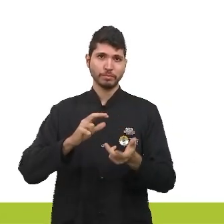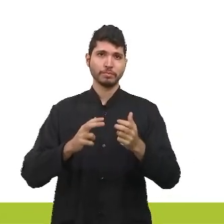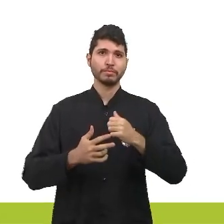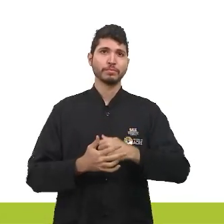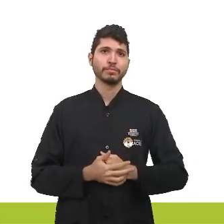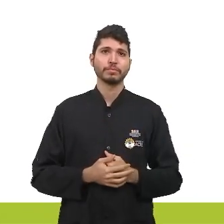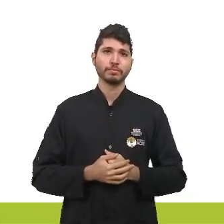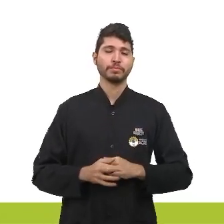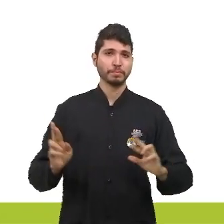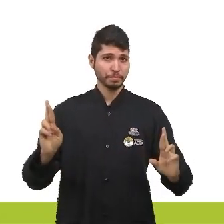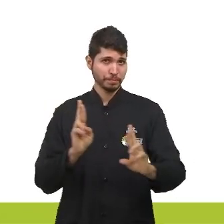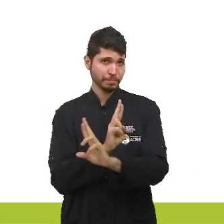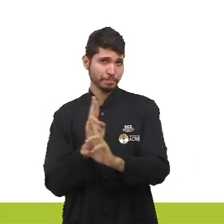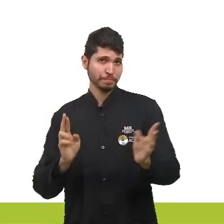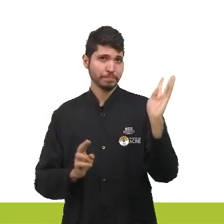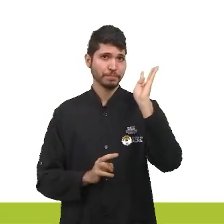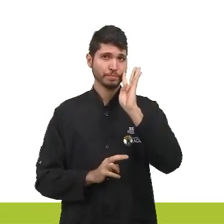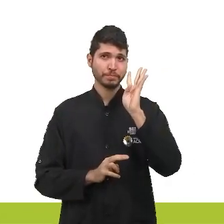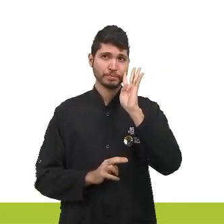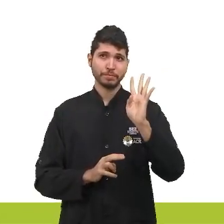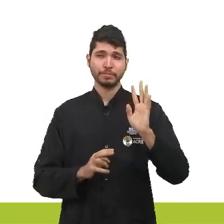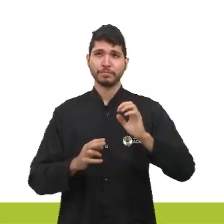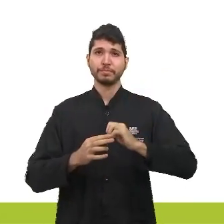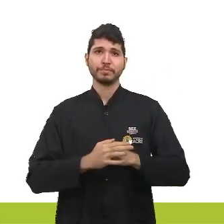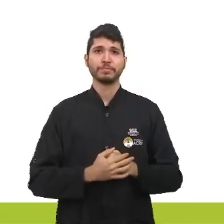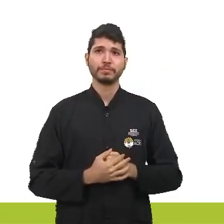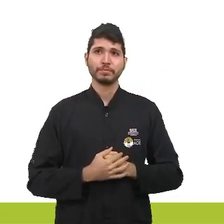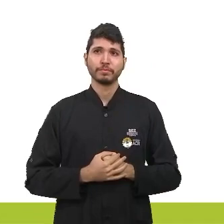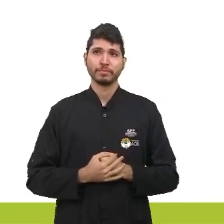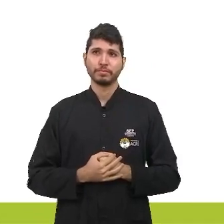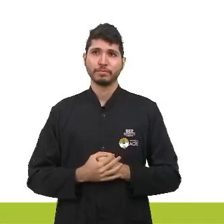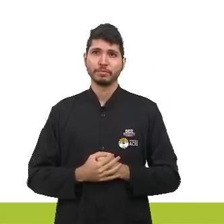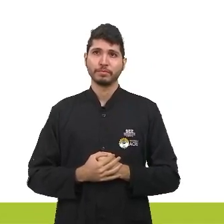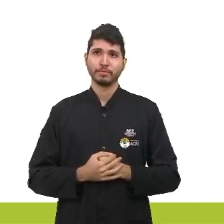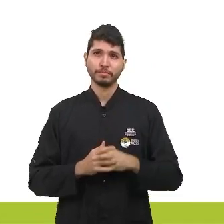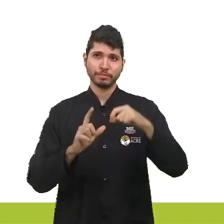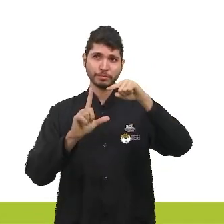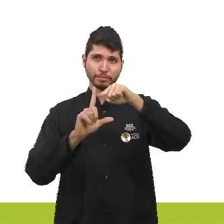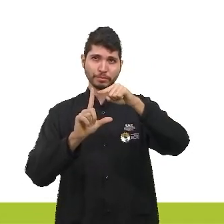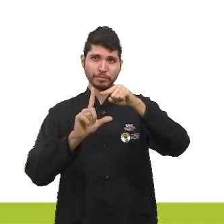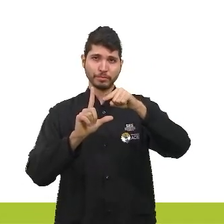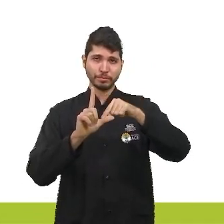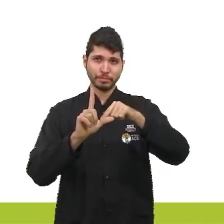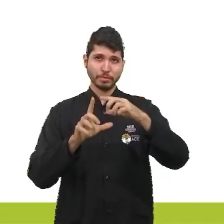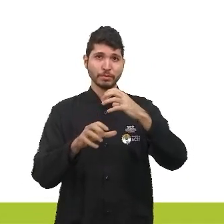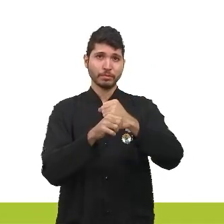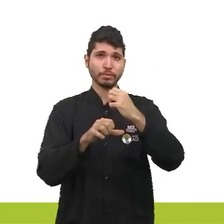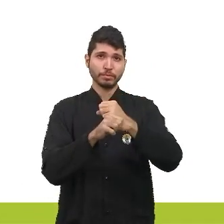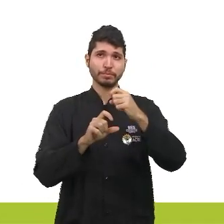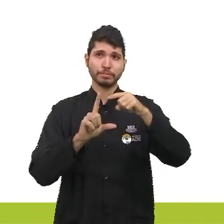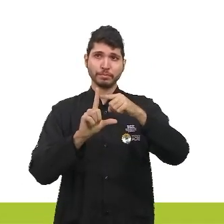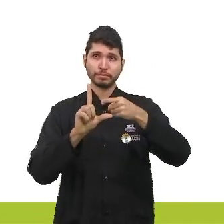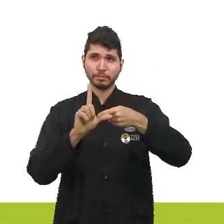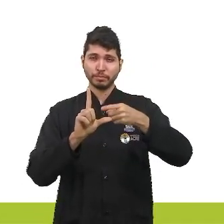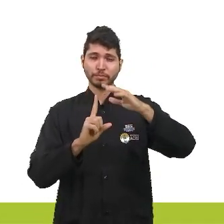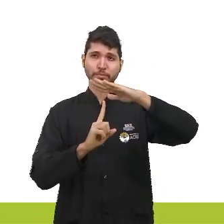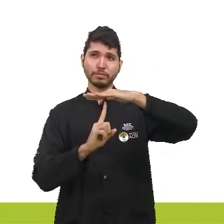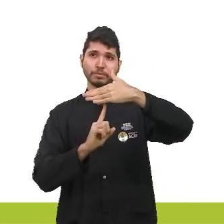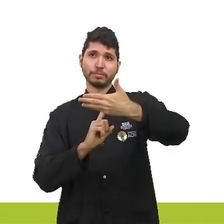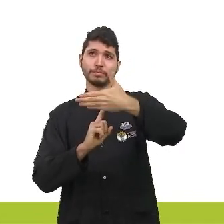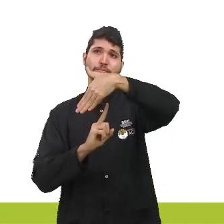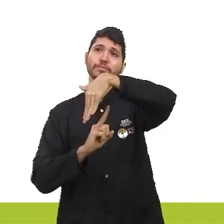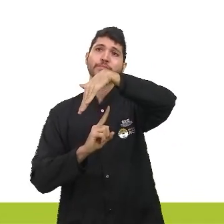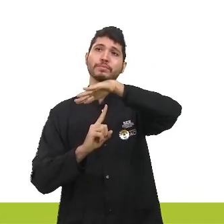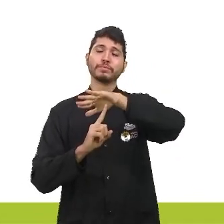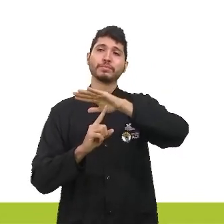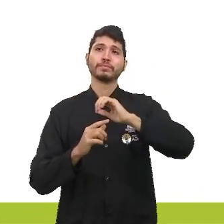bastante interessante é essa que é dada segundo os ângulos, a soma dos ângulos das faces.